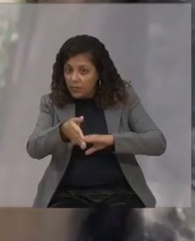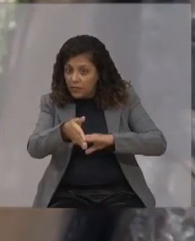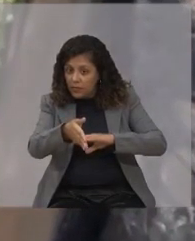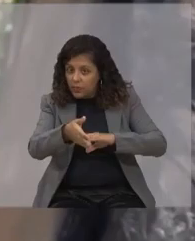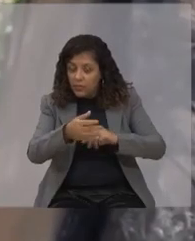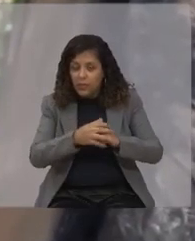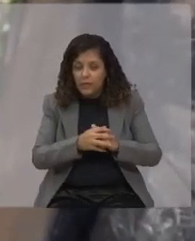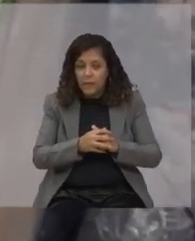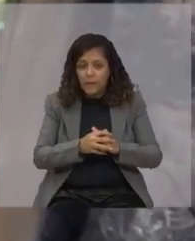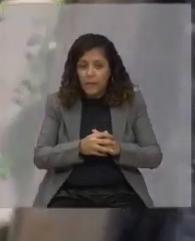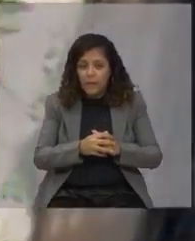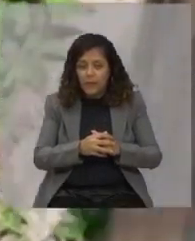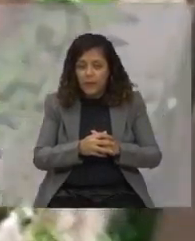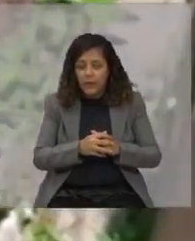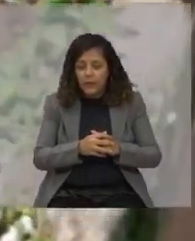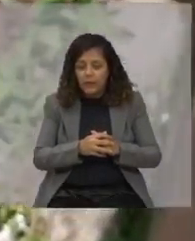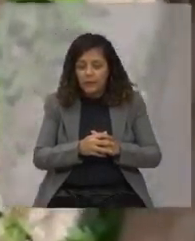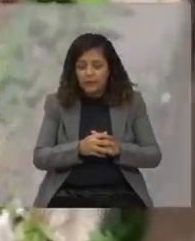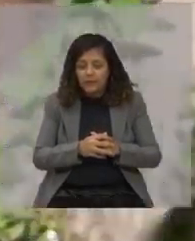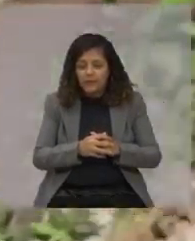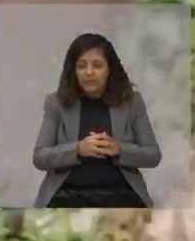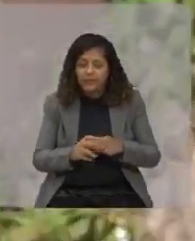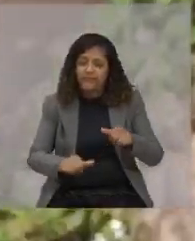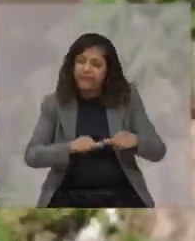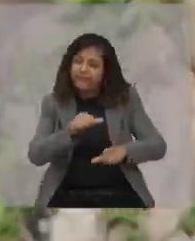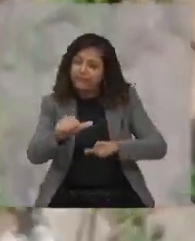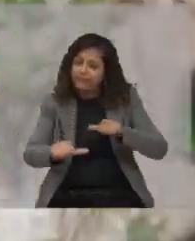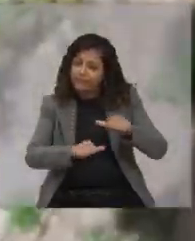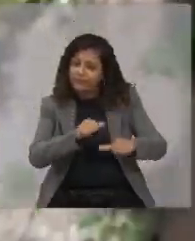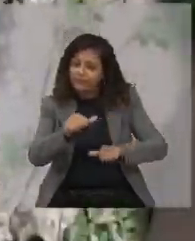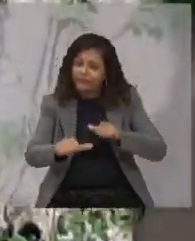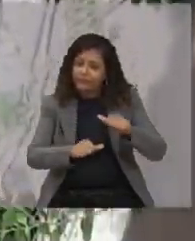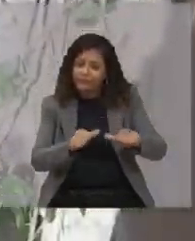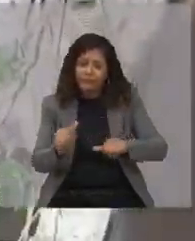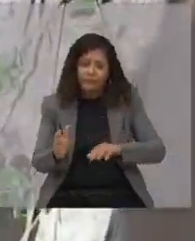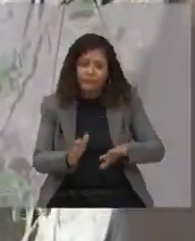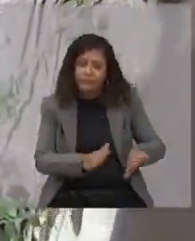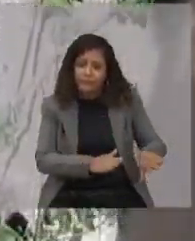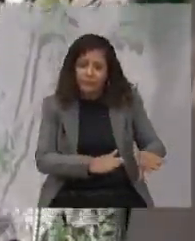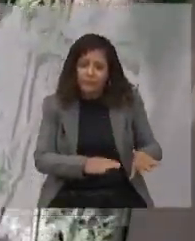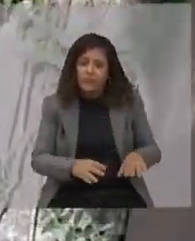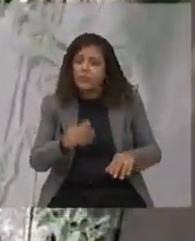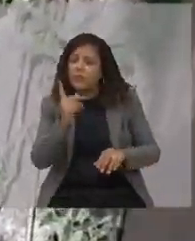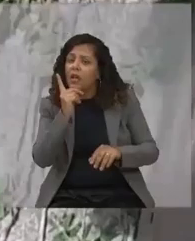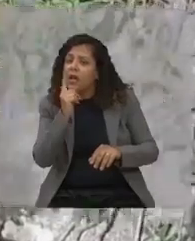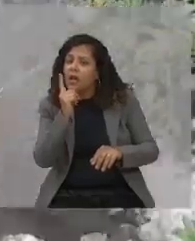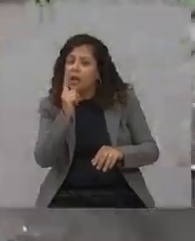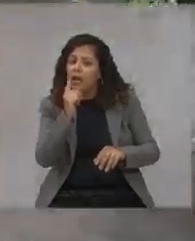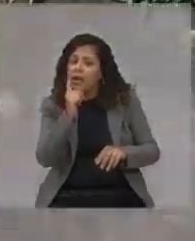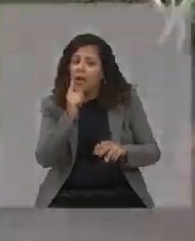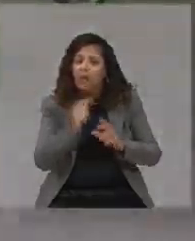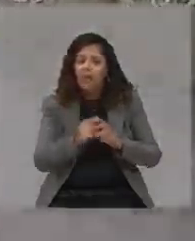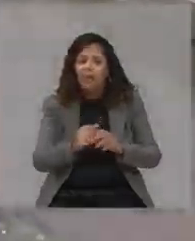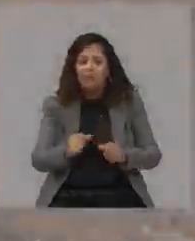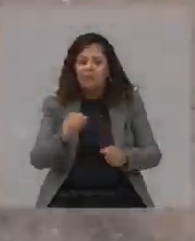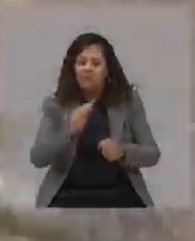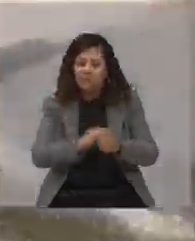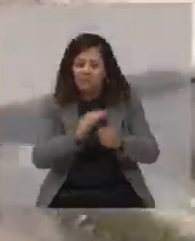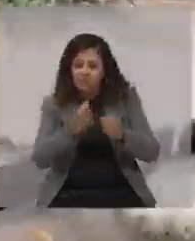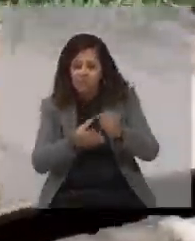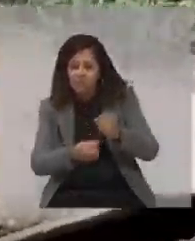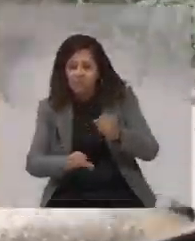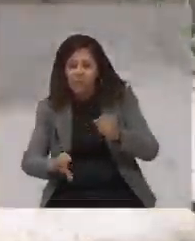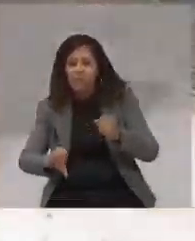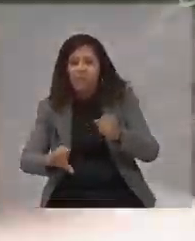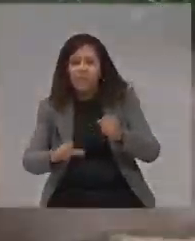sobre a importância dos cuidados com o meio ambiente em especial para o descarte irregular de esgoto no rio Alambari na